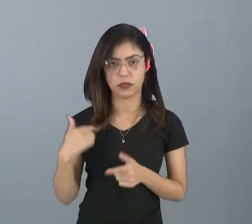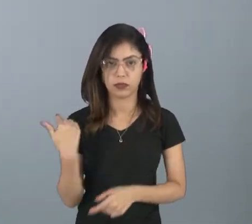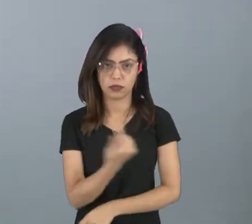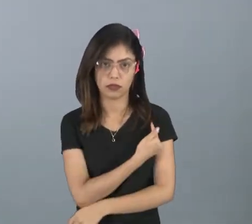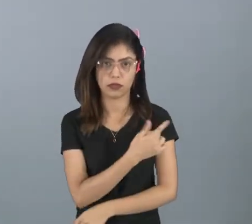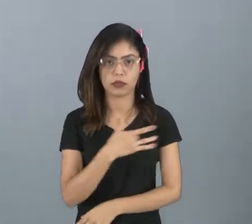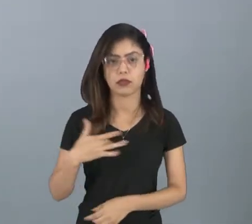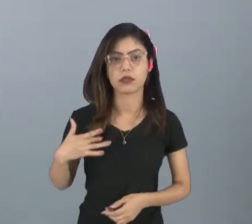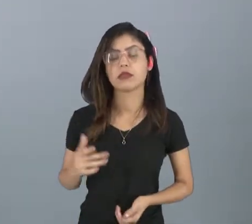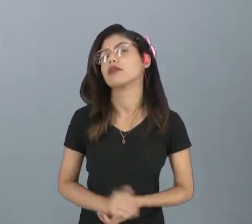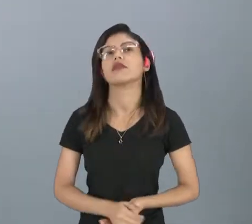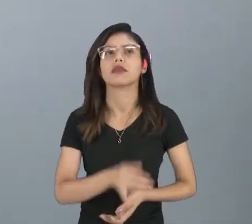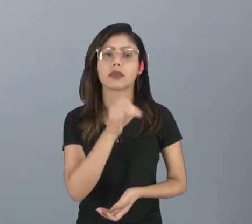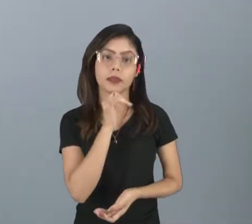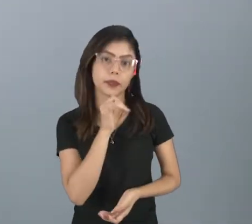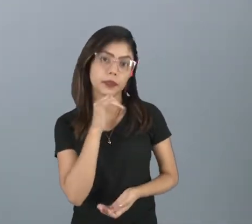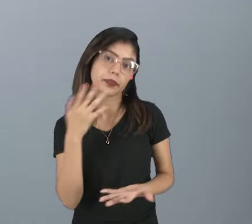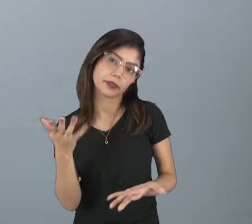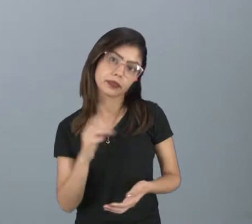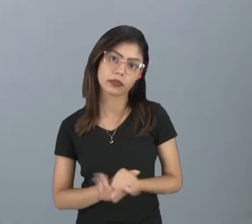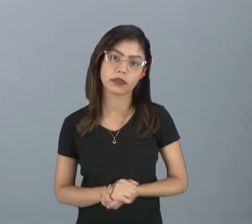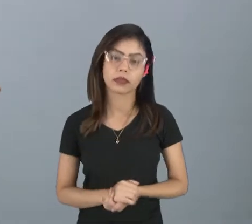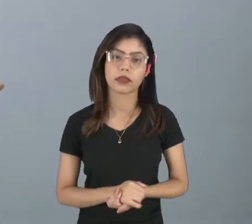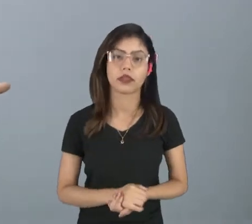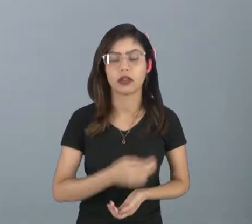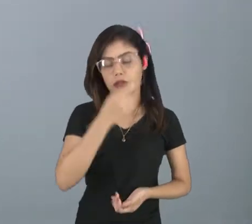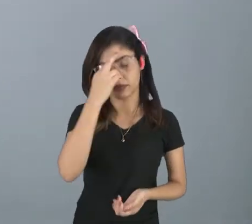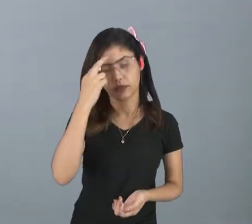saúde. E aí lembra do exemplo, lá da história de